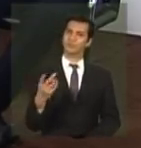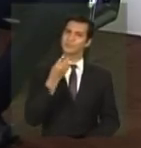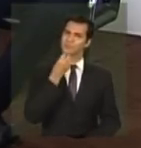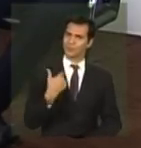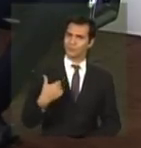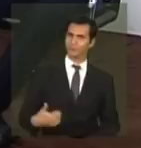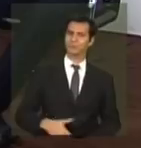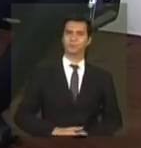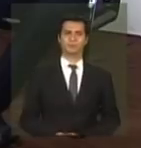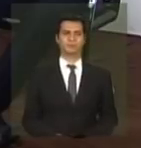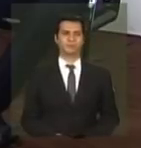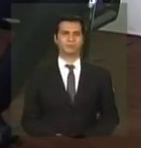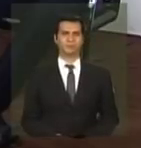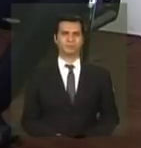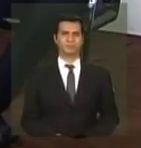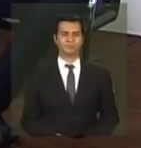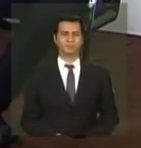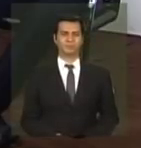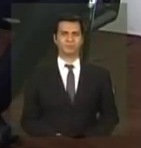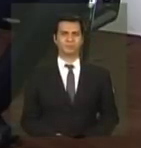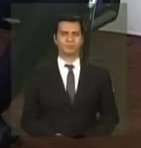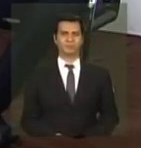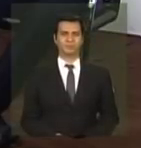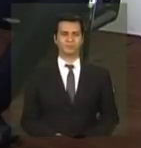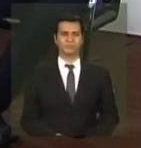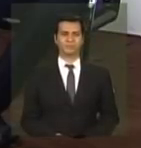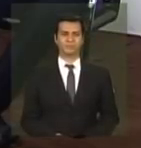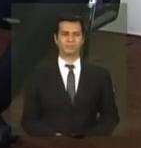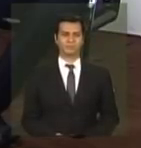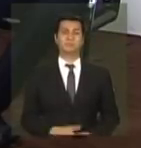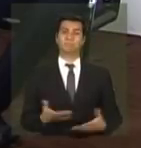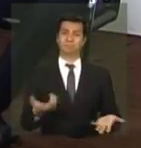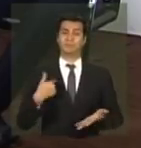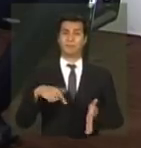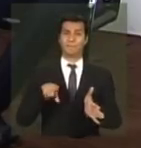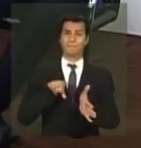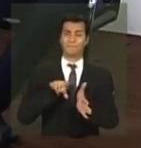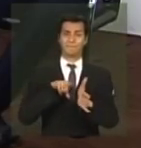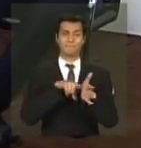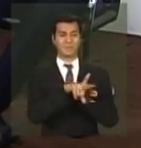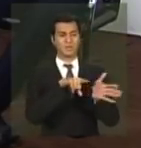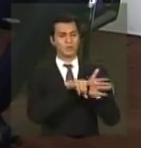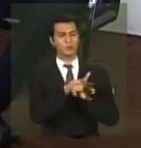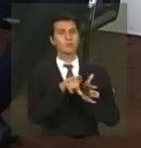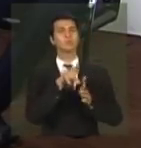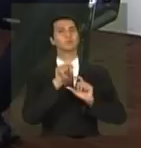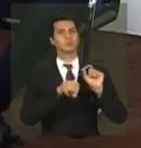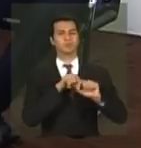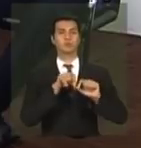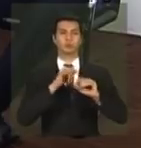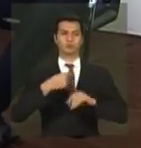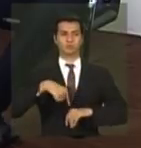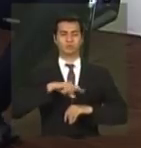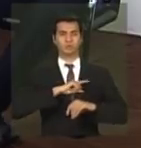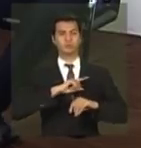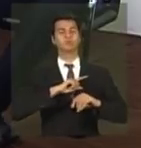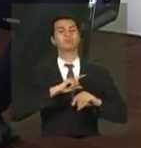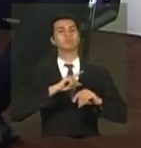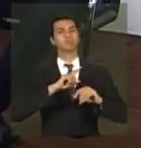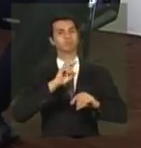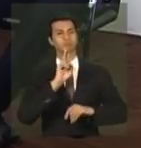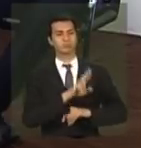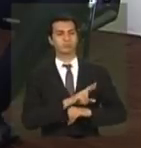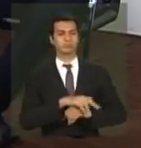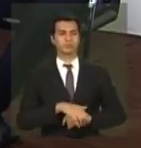Tudo bem, bom dia. Bom dia. Se já é para responder perguntas, vamos lá esclarecer os nossos telespectadores. A primeira pergunta, Jane,